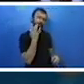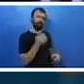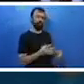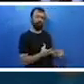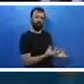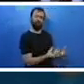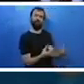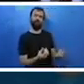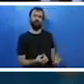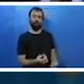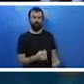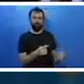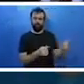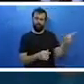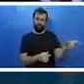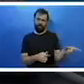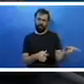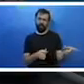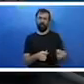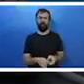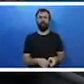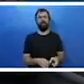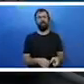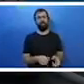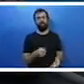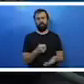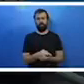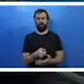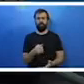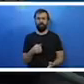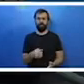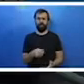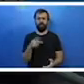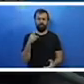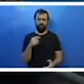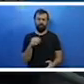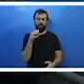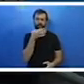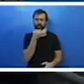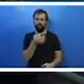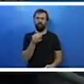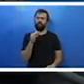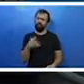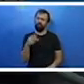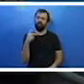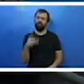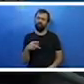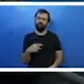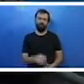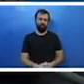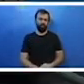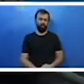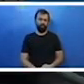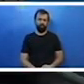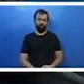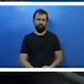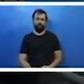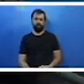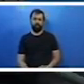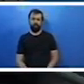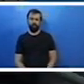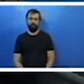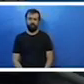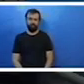pobre rei. Impostinho? Pobre rei? Tá bom.